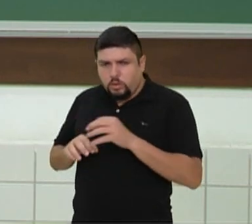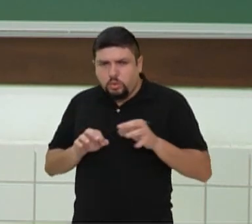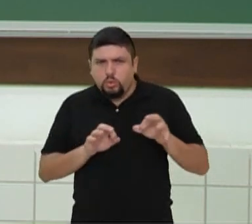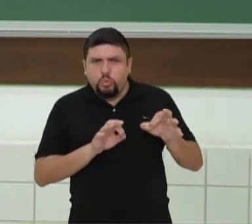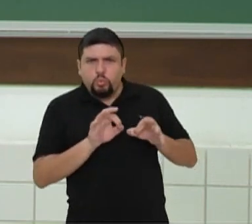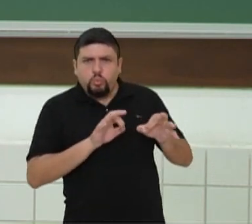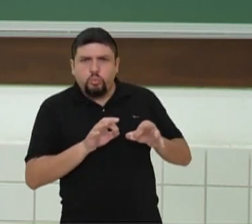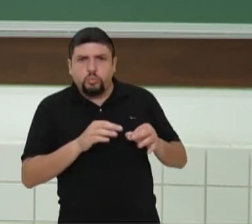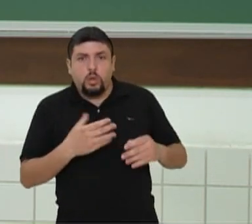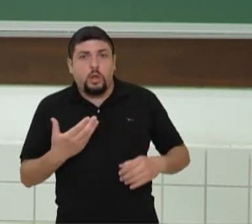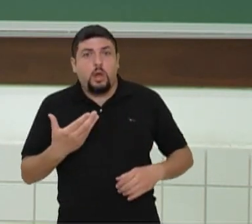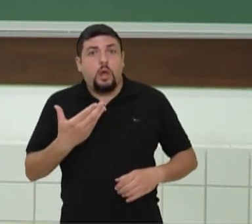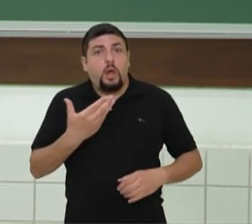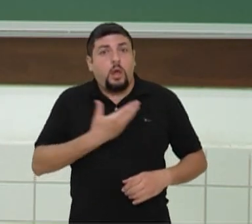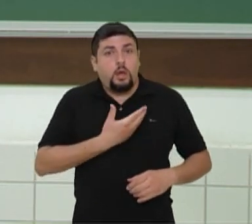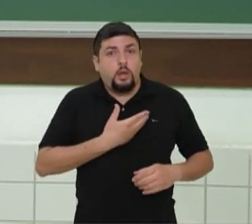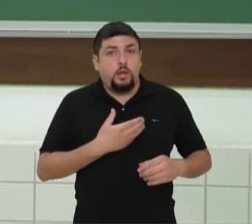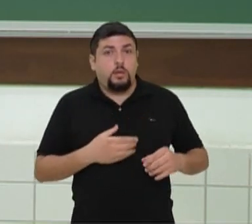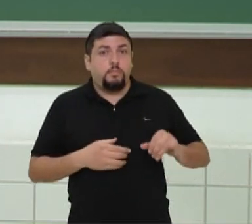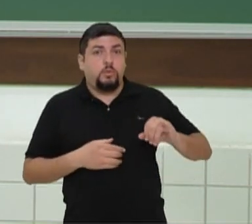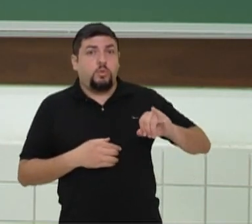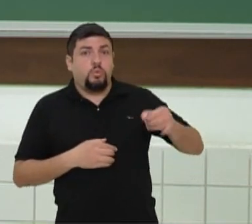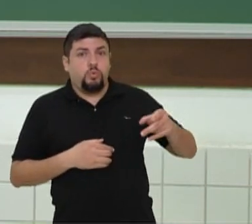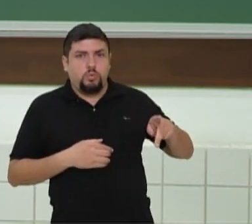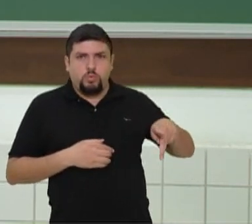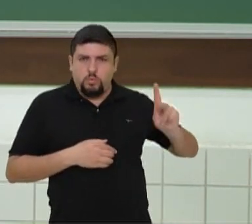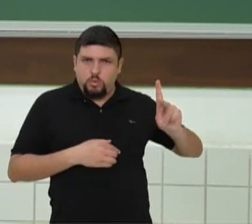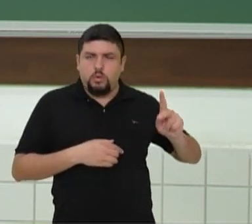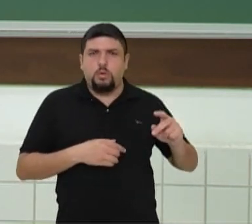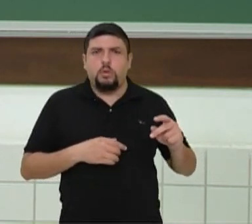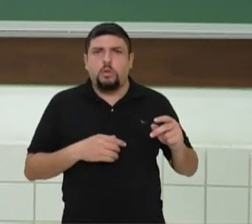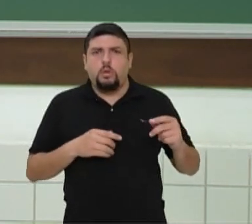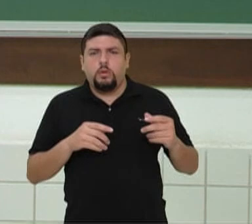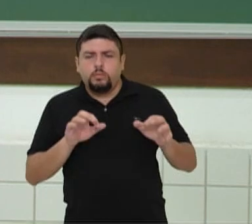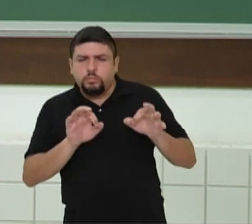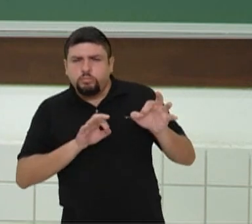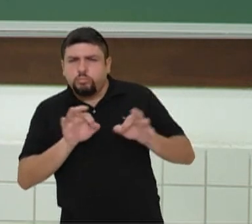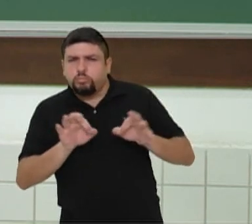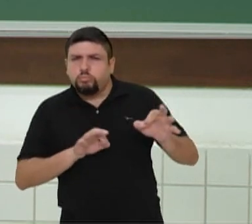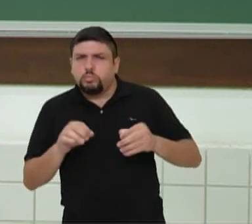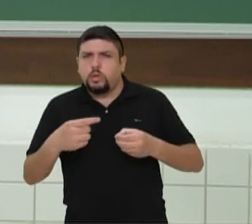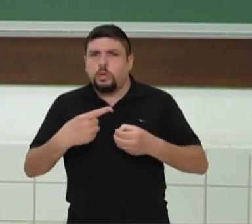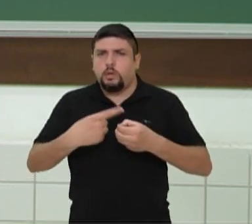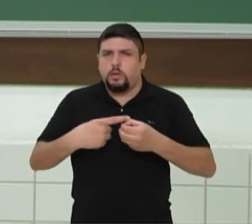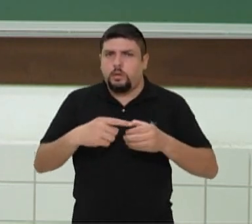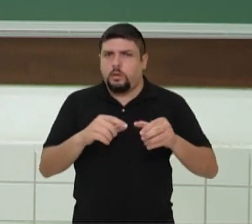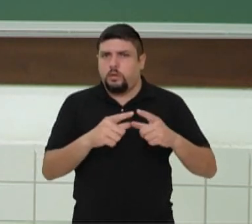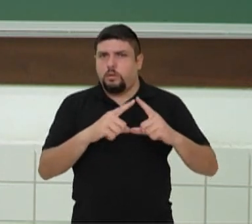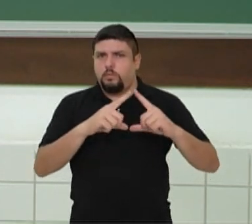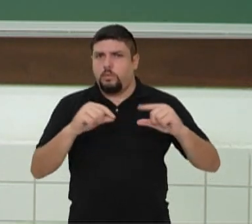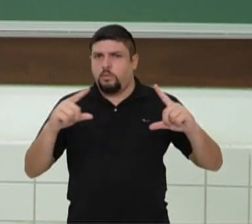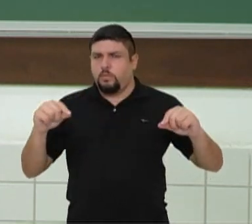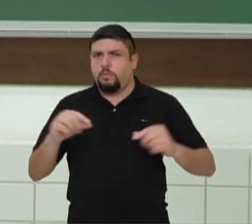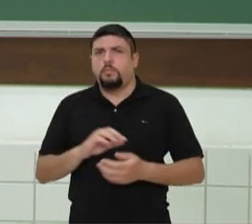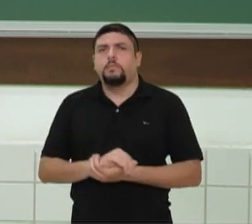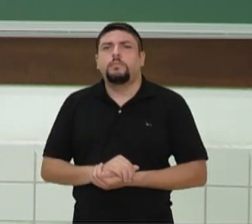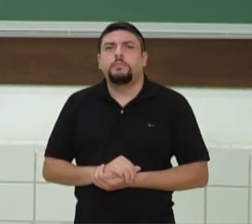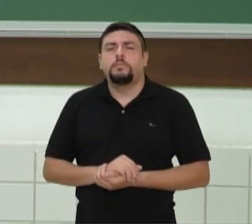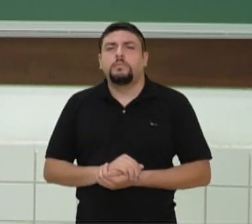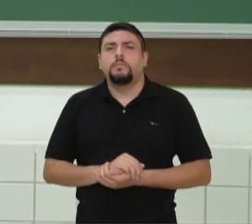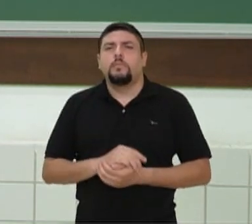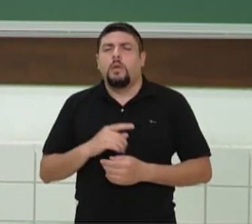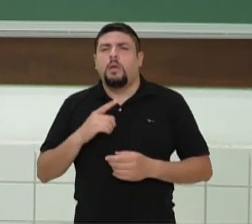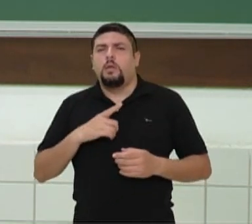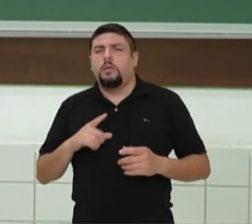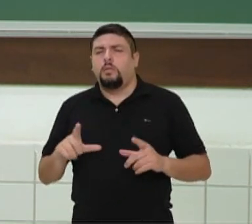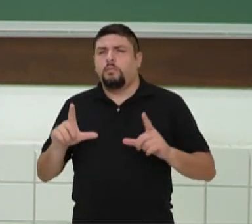do Juscelino, ele e o Lúcio Costa, como já tínhamos analisado. Muito bem. Esse disco, chamado aí a Sinfonia da Alvorada,